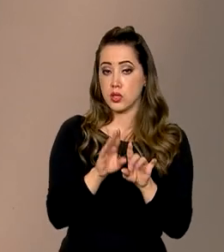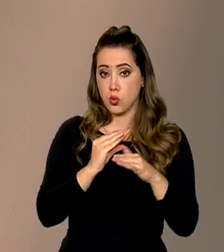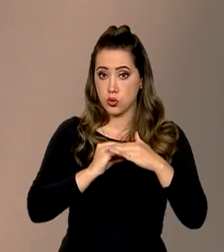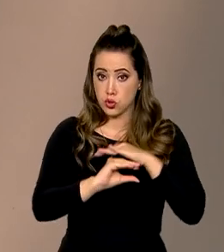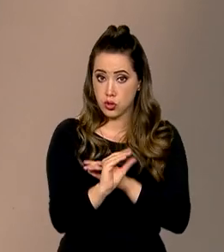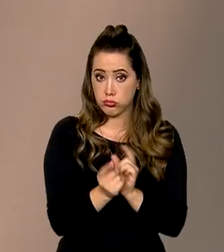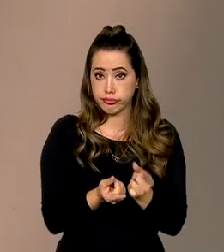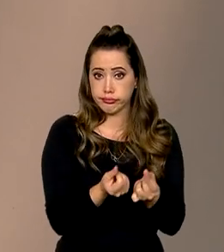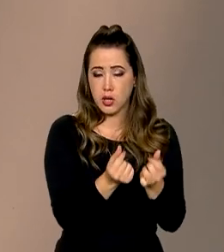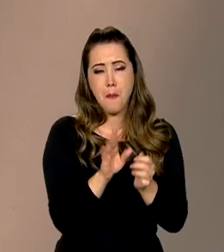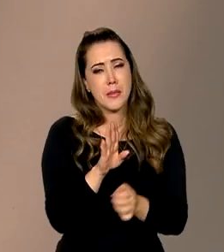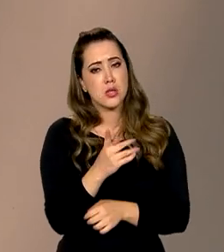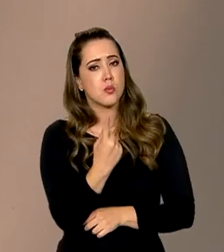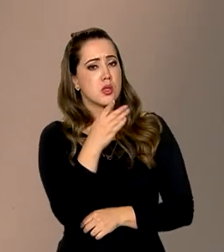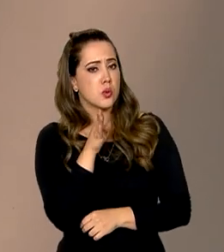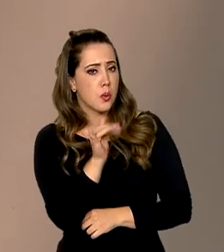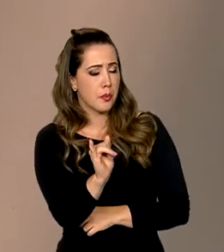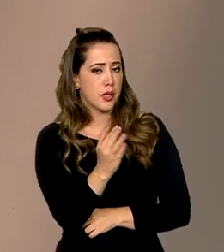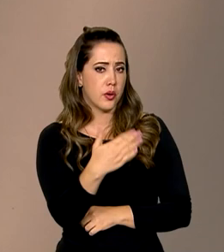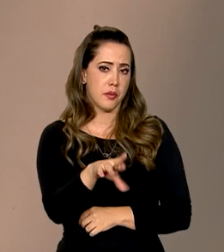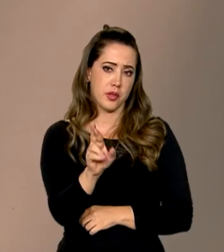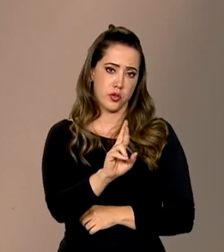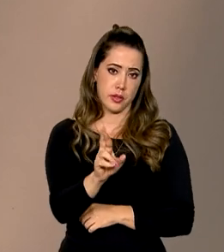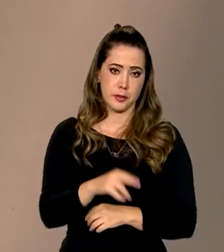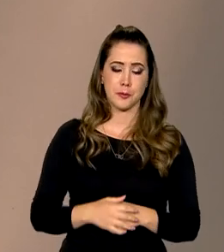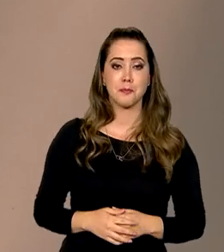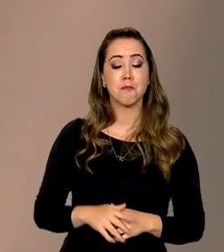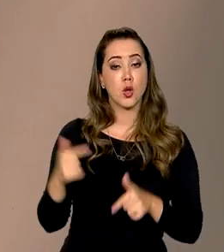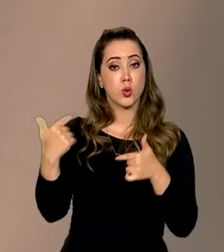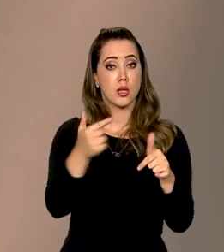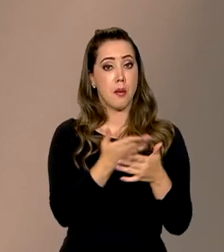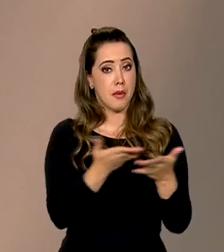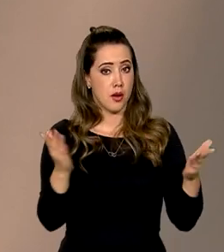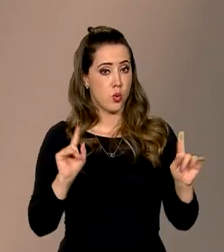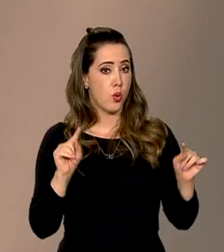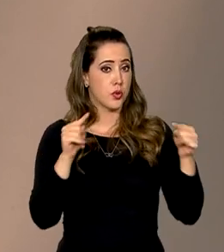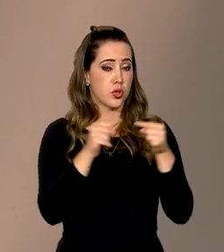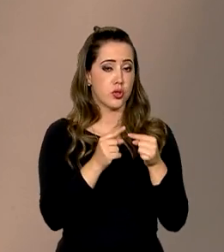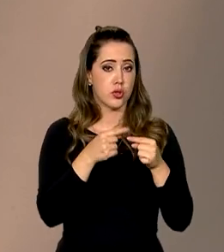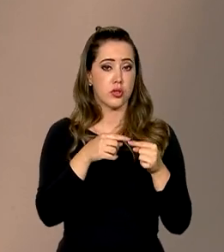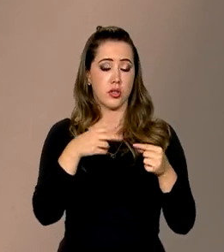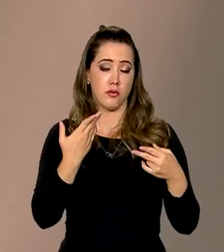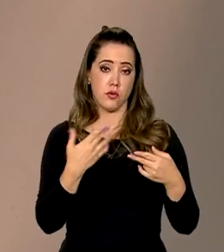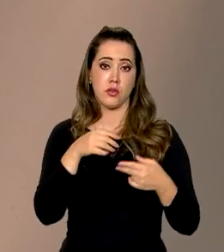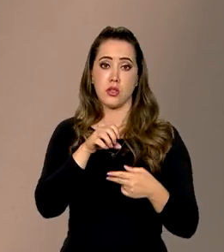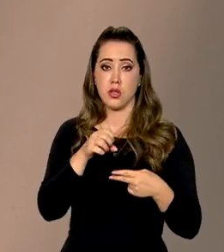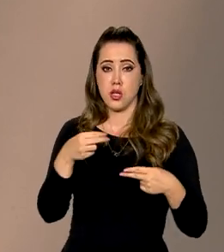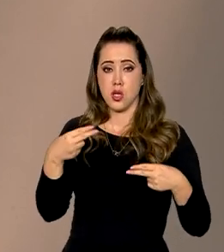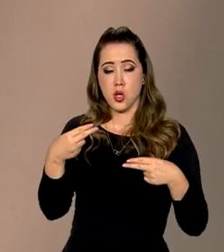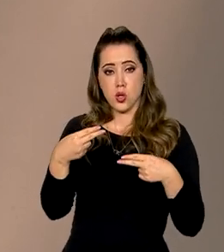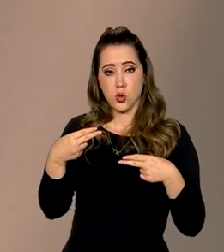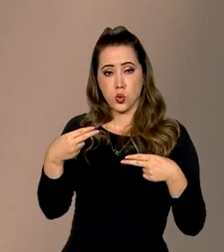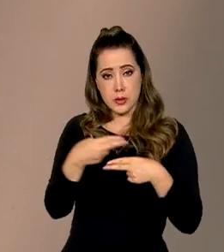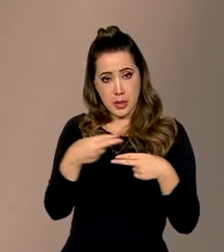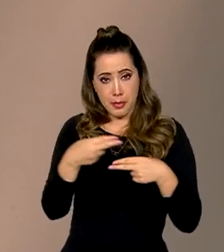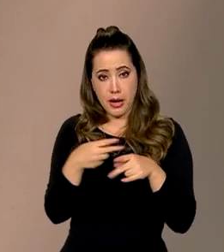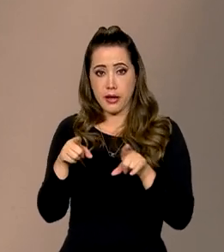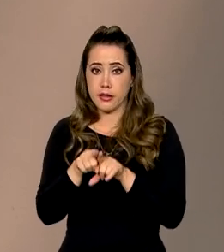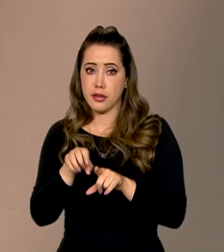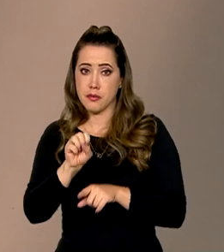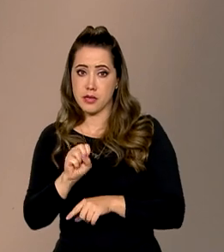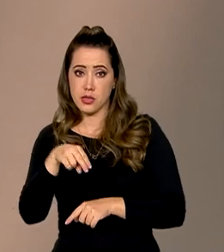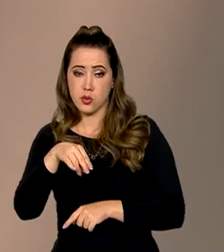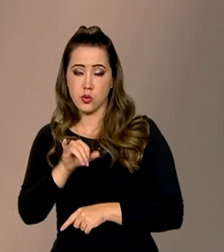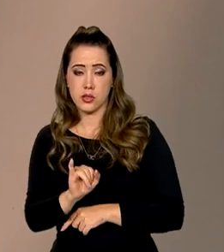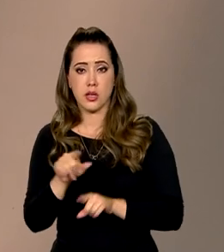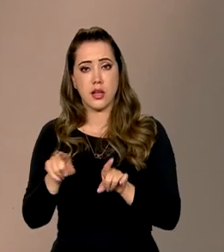recursos disponíveis de cerca de R$1,5 bilhão. A iniciativa, executada pelo Sebrae e pelo Senai, também deve